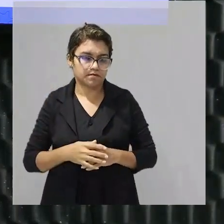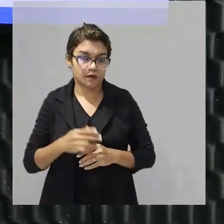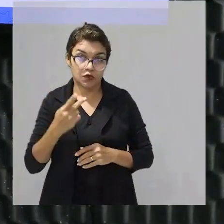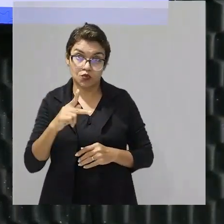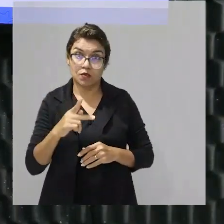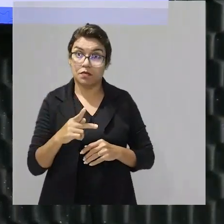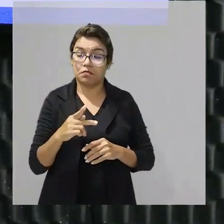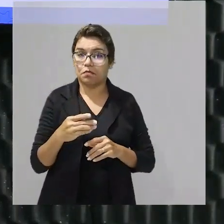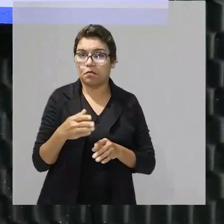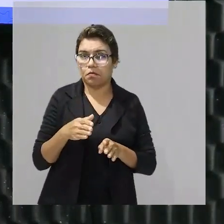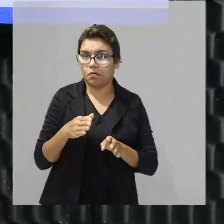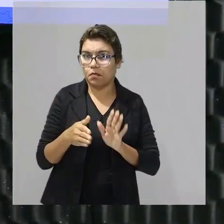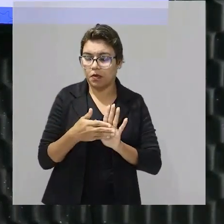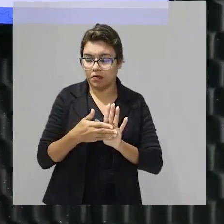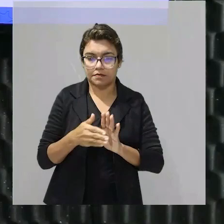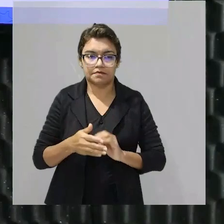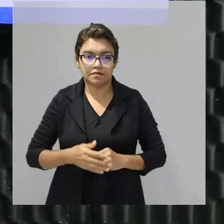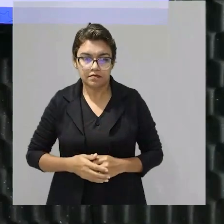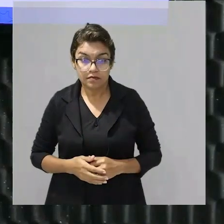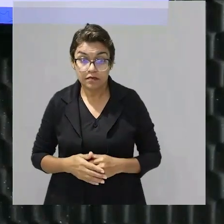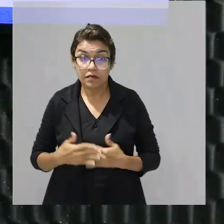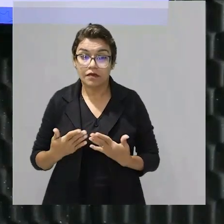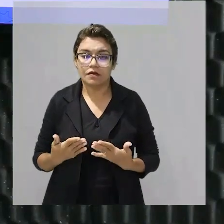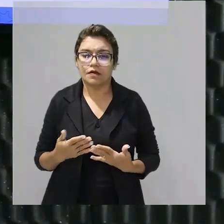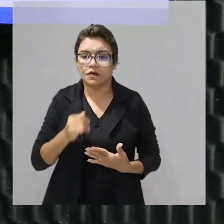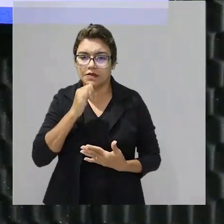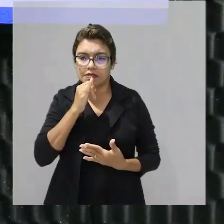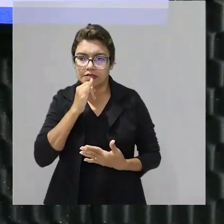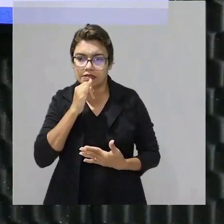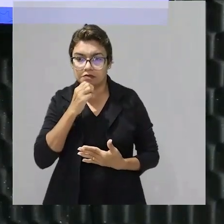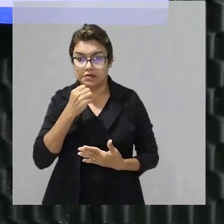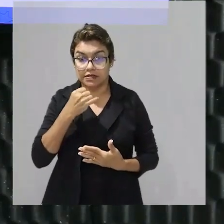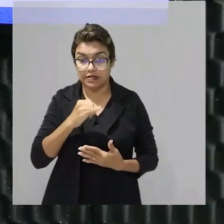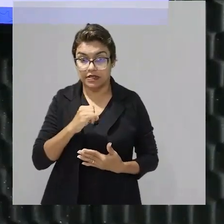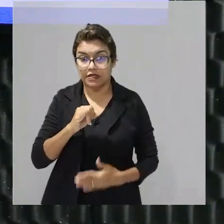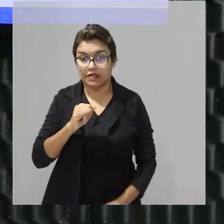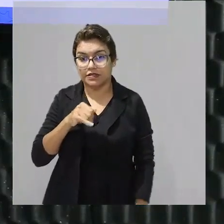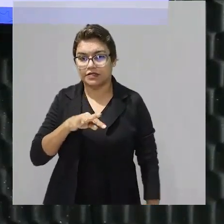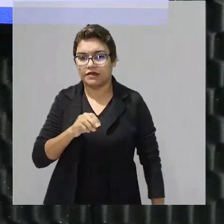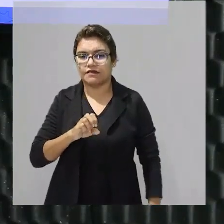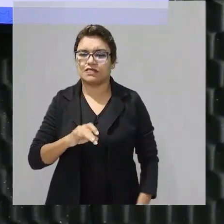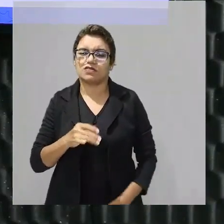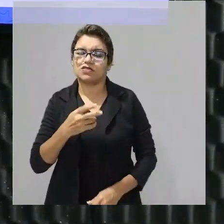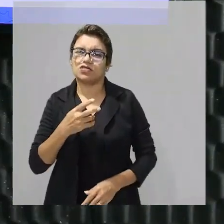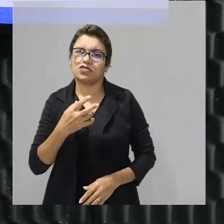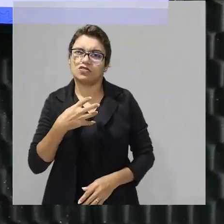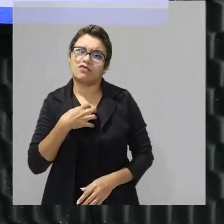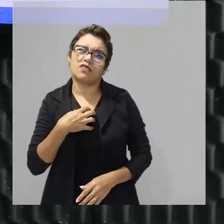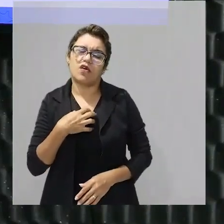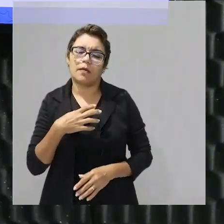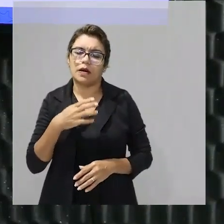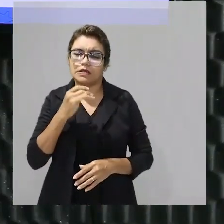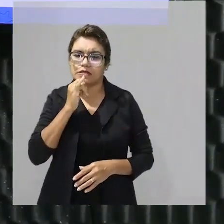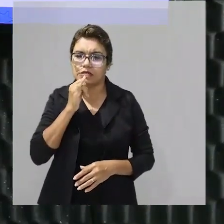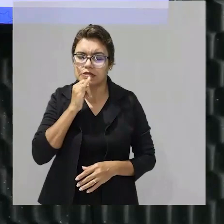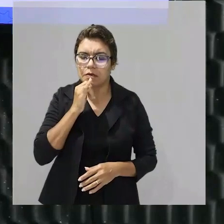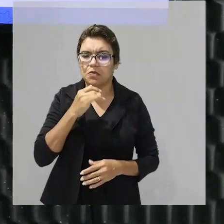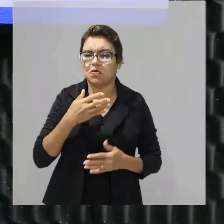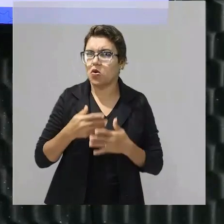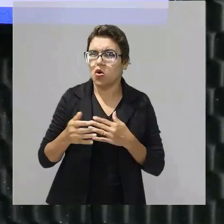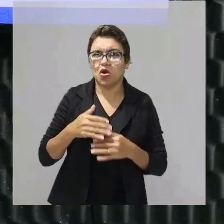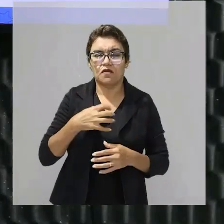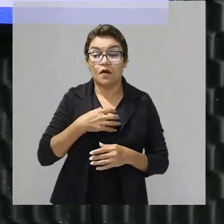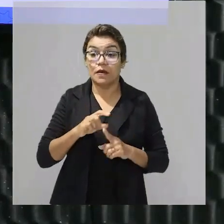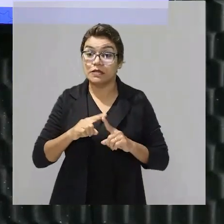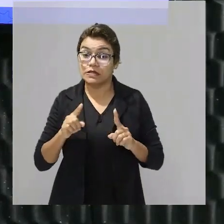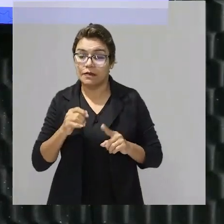irá solucionar aquele problema. O modo, de que modo vamos solucionar o problema exposto.